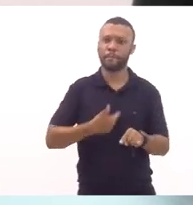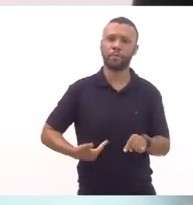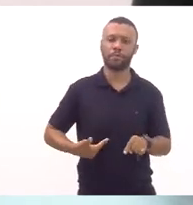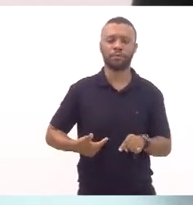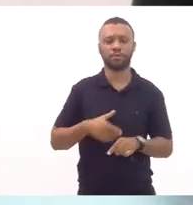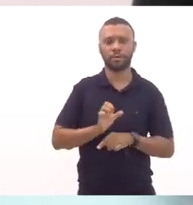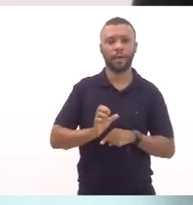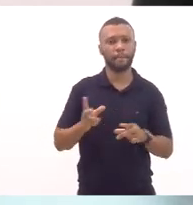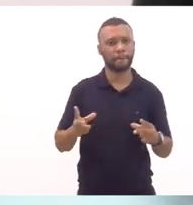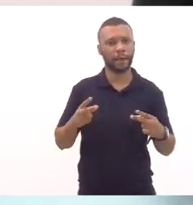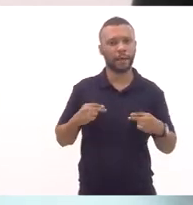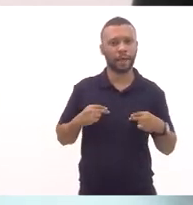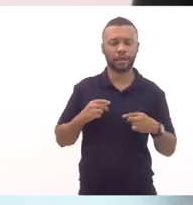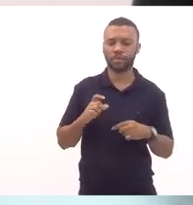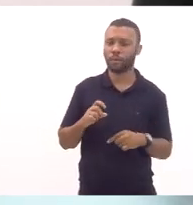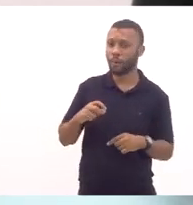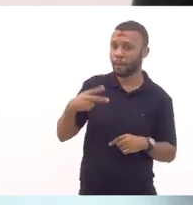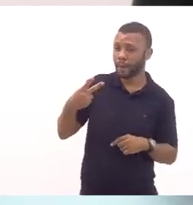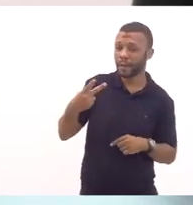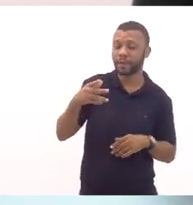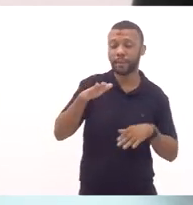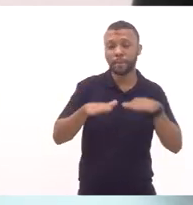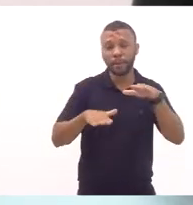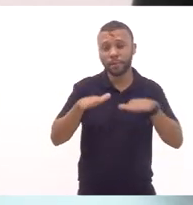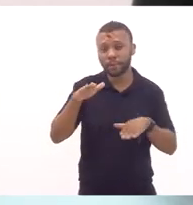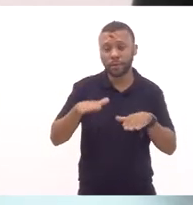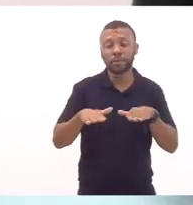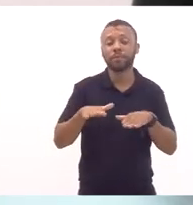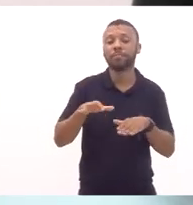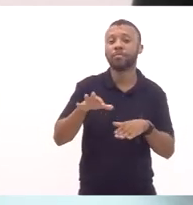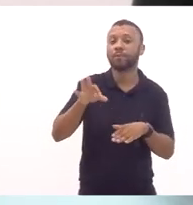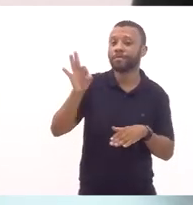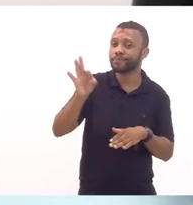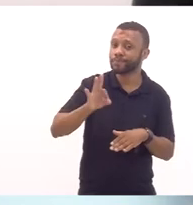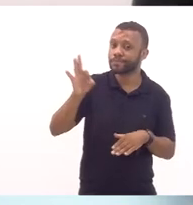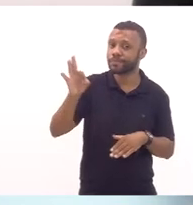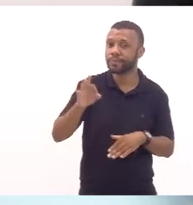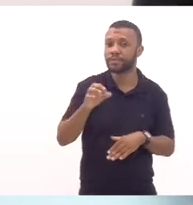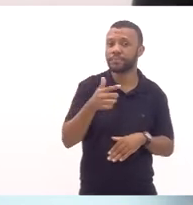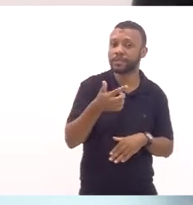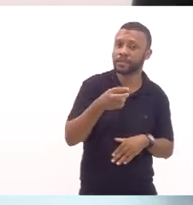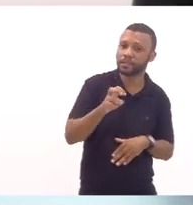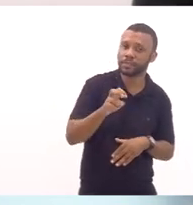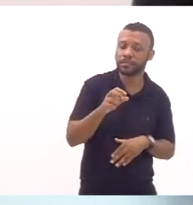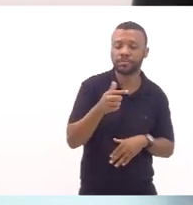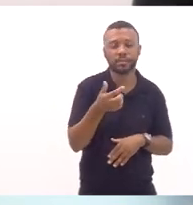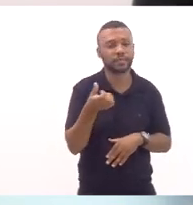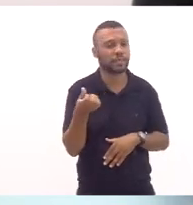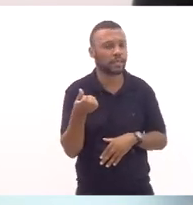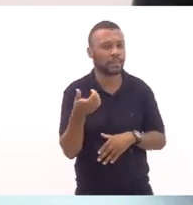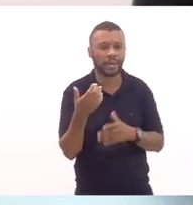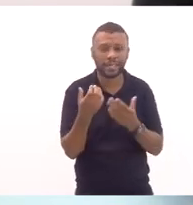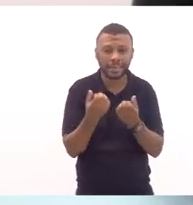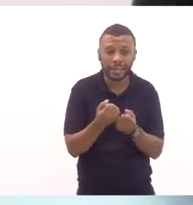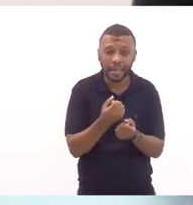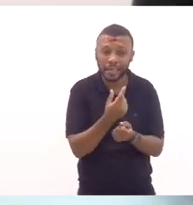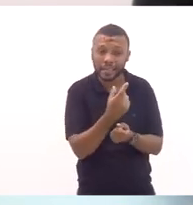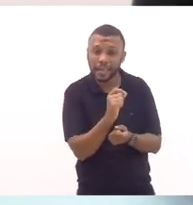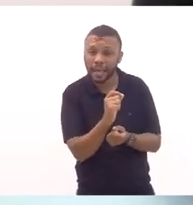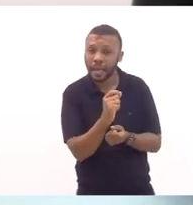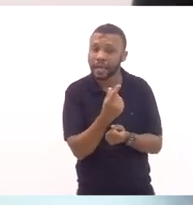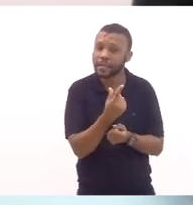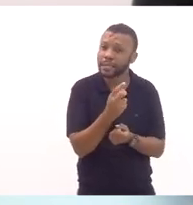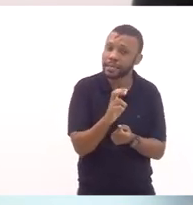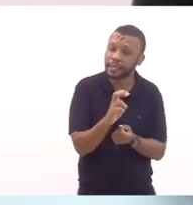merecem um aumento, pelo menos na faixa de 25% a 26%. Aceitar entre 10% a 15% realmente